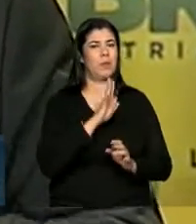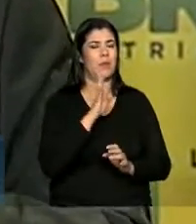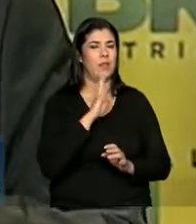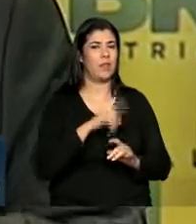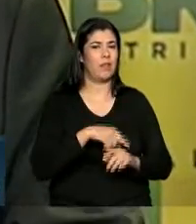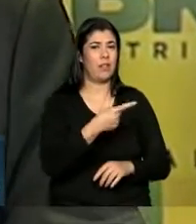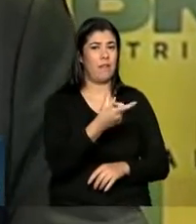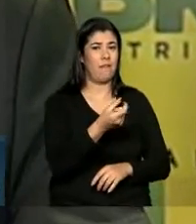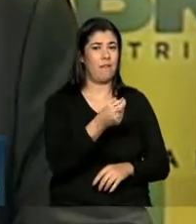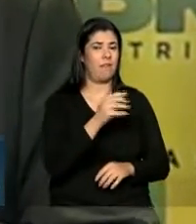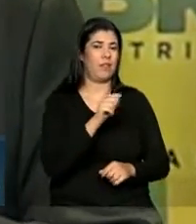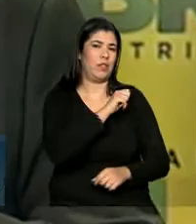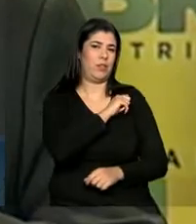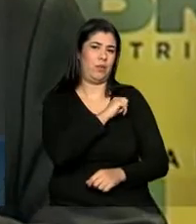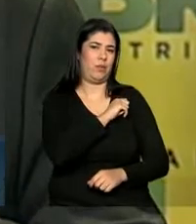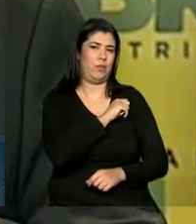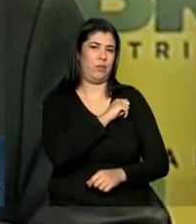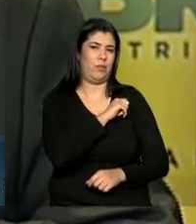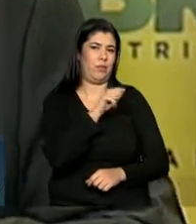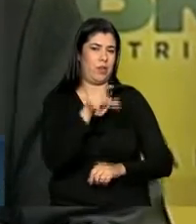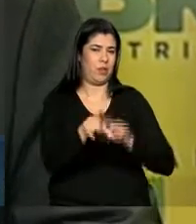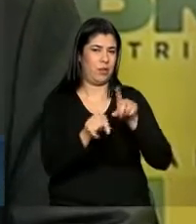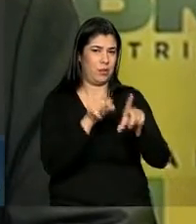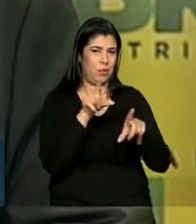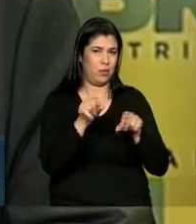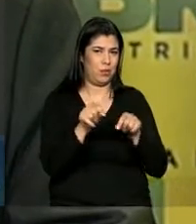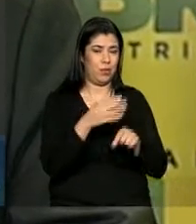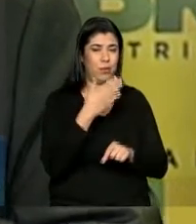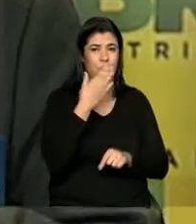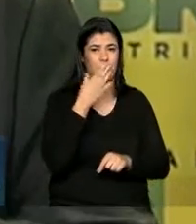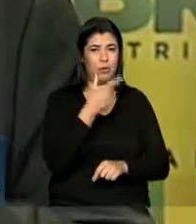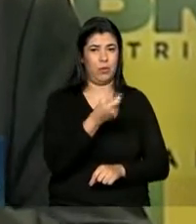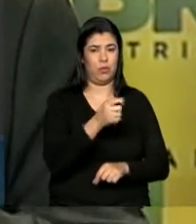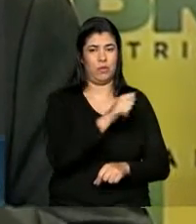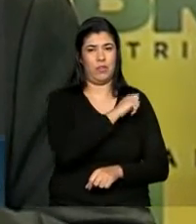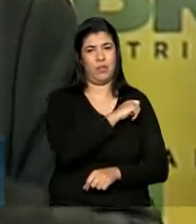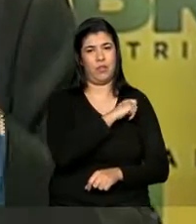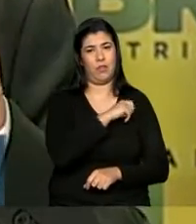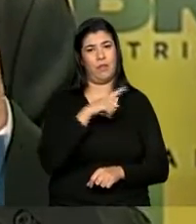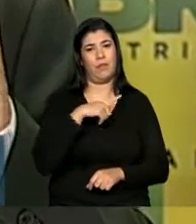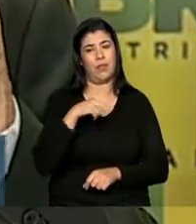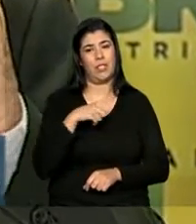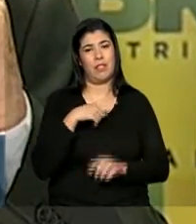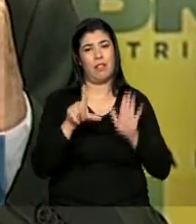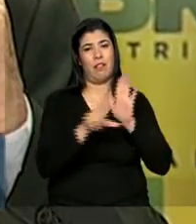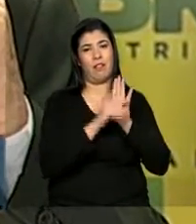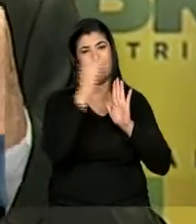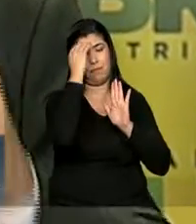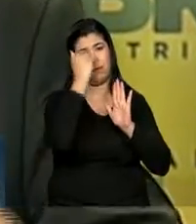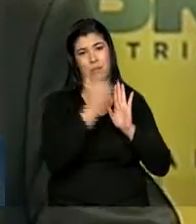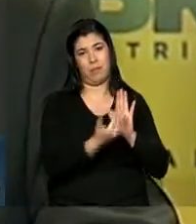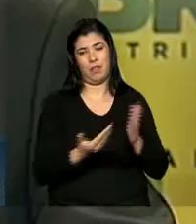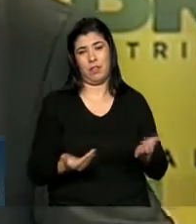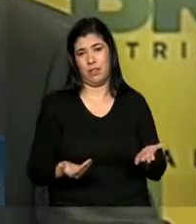mas é uma escola legal. Ela não... Está dentro da legalidade. Ela está dentro da legalidade, então nós temos que...